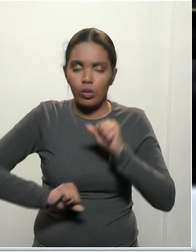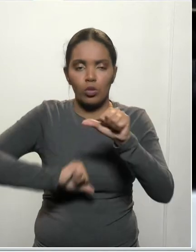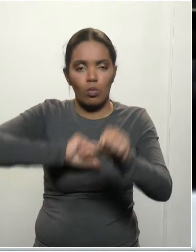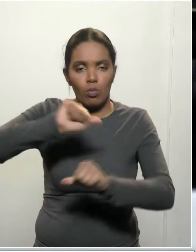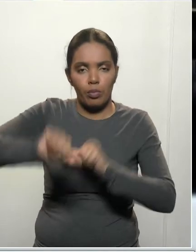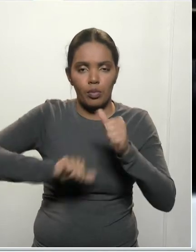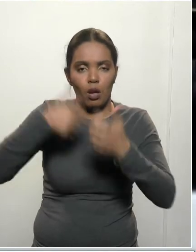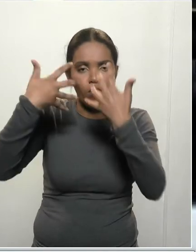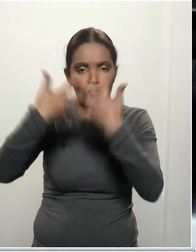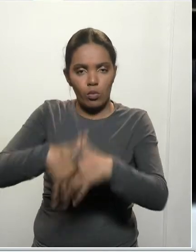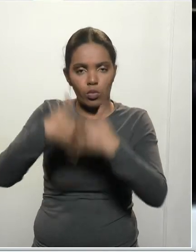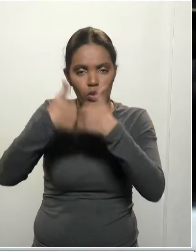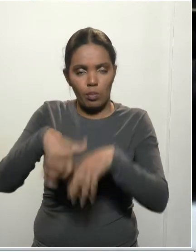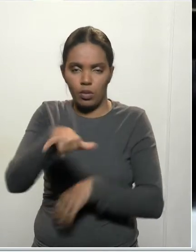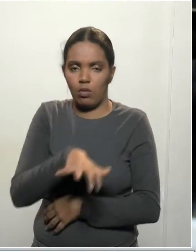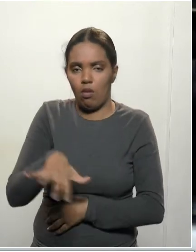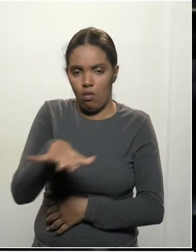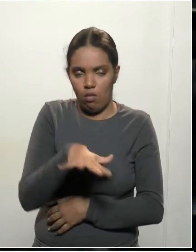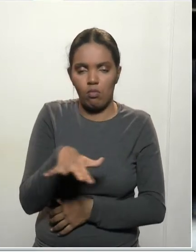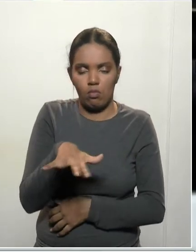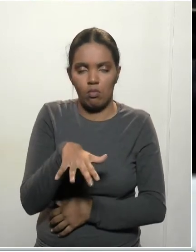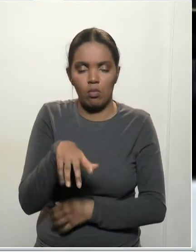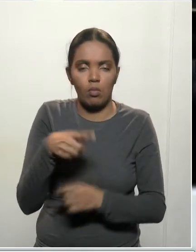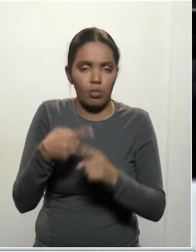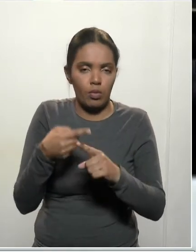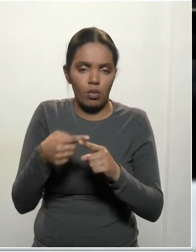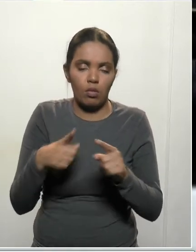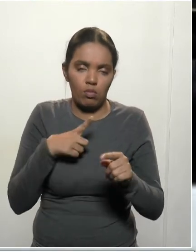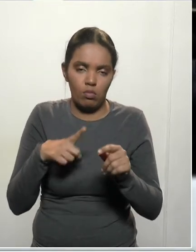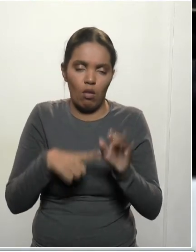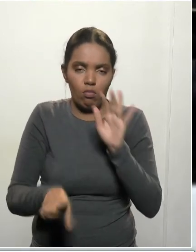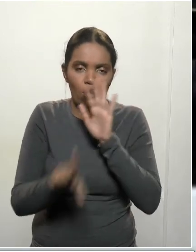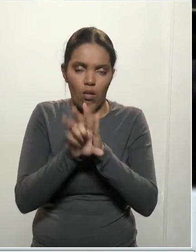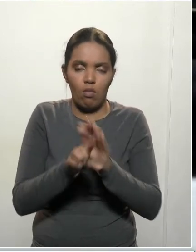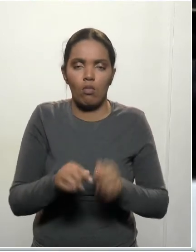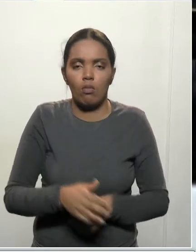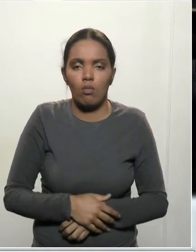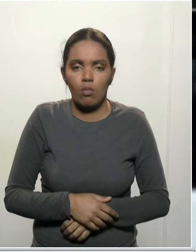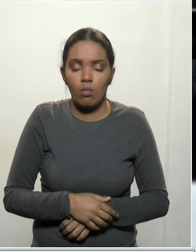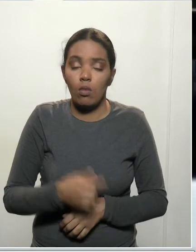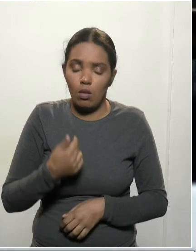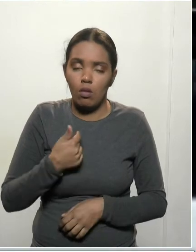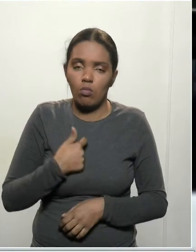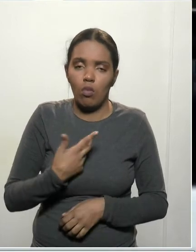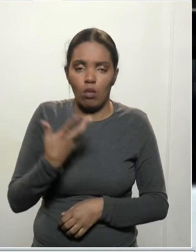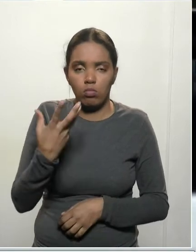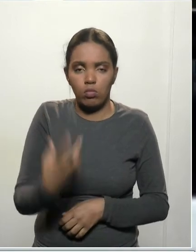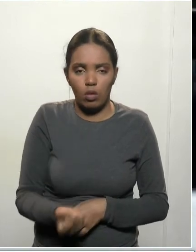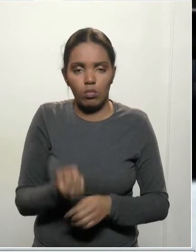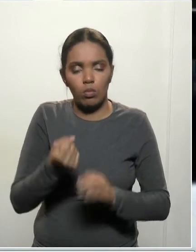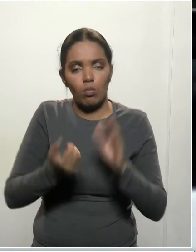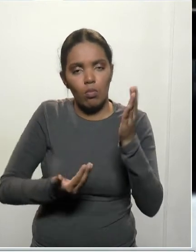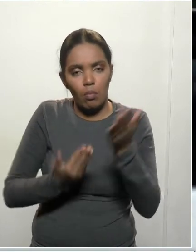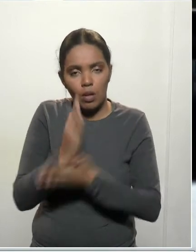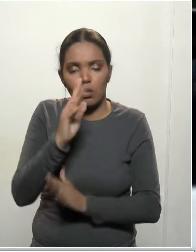estrutura de funcionamento, conforme pretendido. Evidente que, diante do exposto, eu opino pela aprovação